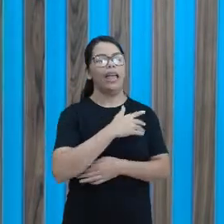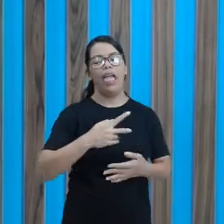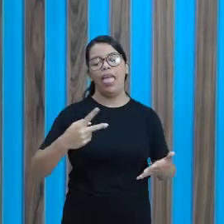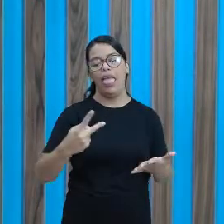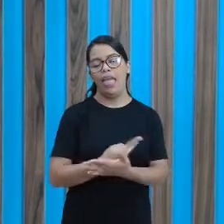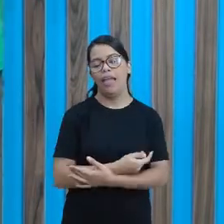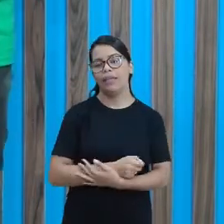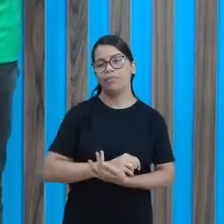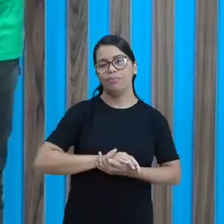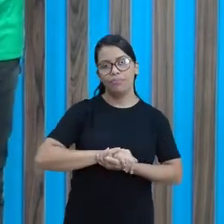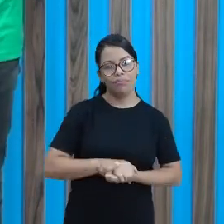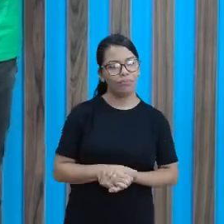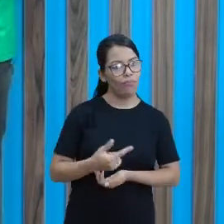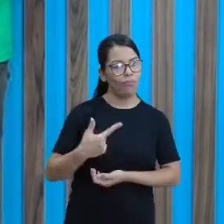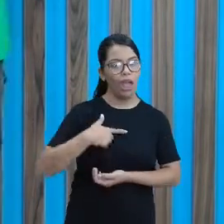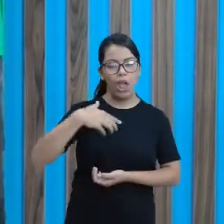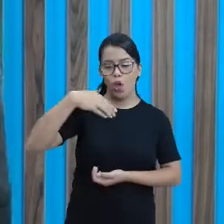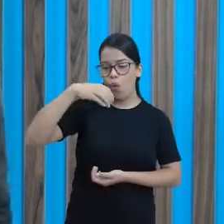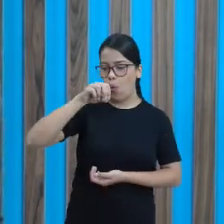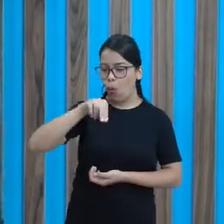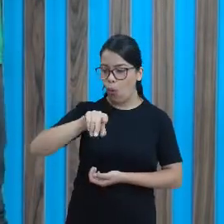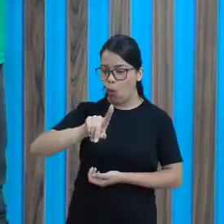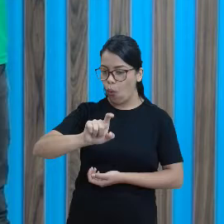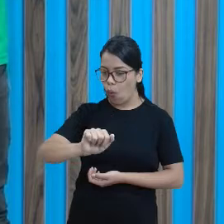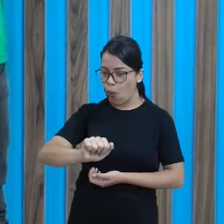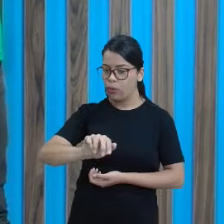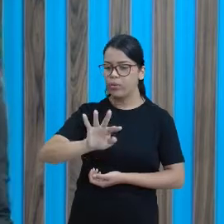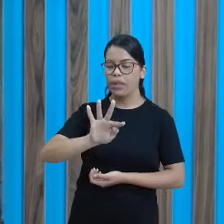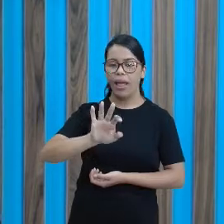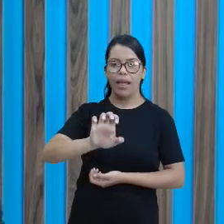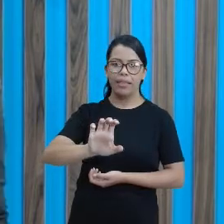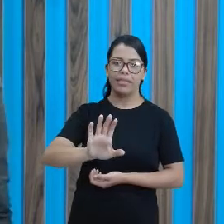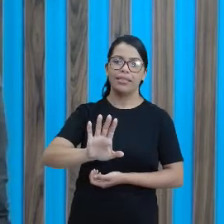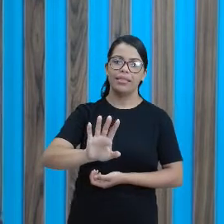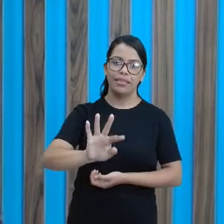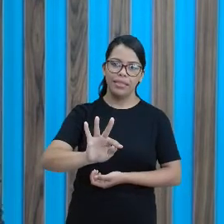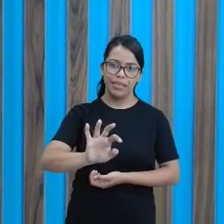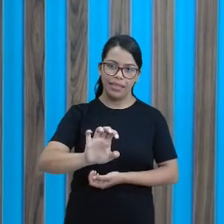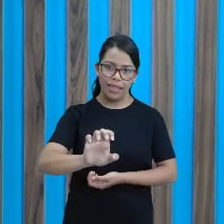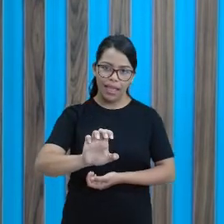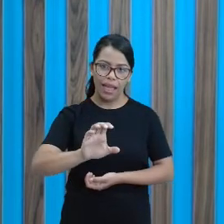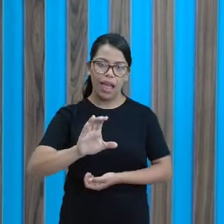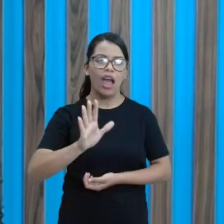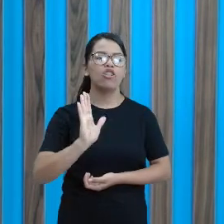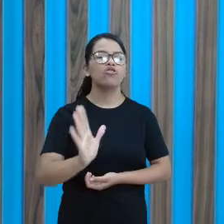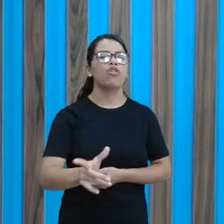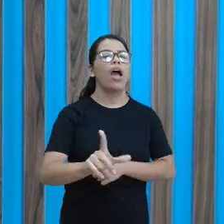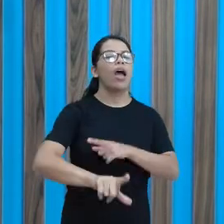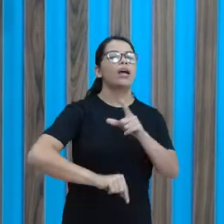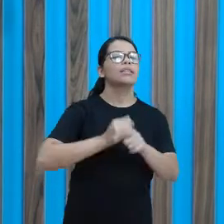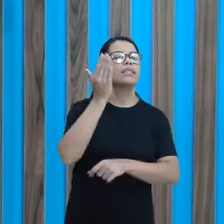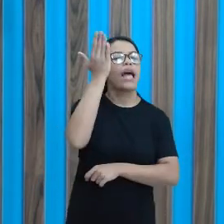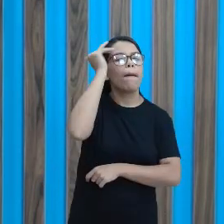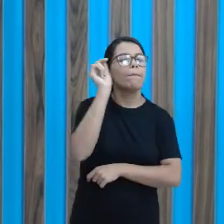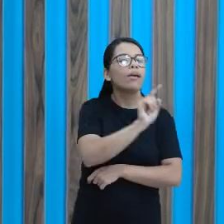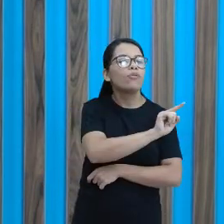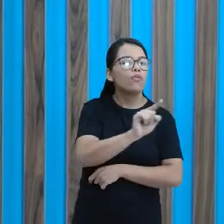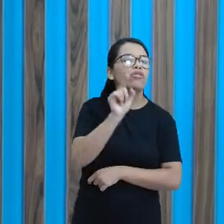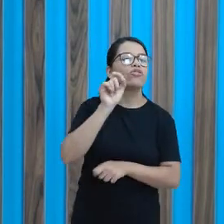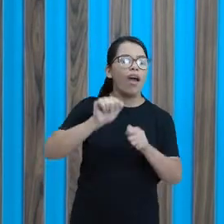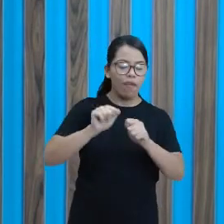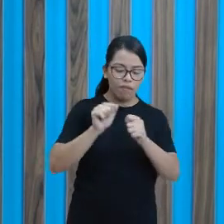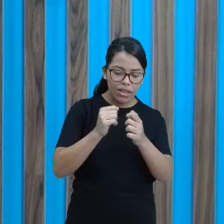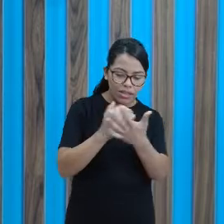Onda Tech, tá no Onda Tech aí se preparando. Já tô ligado que alguns de vocês fizeram seleção já para o Senac e já fizeram